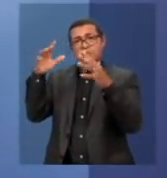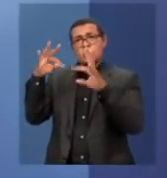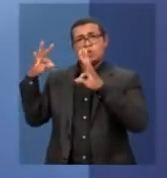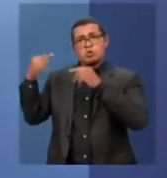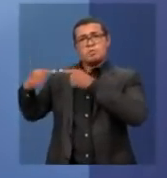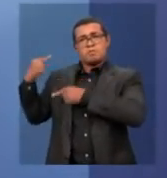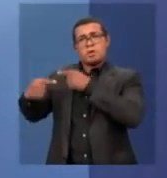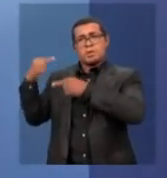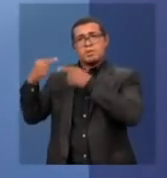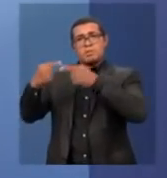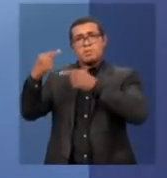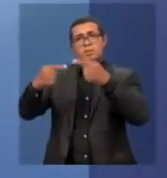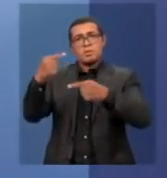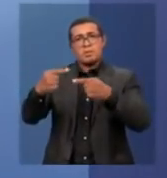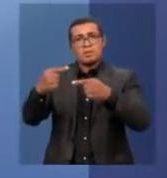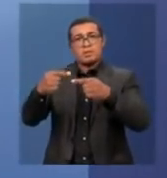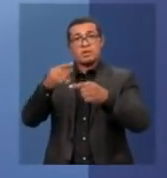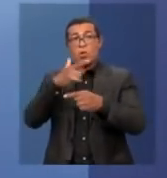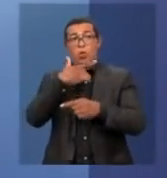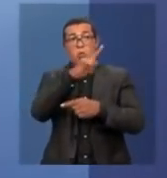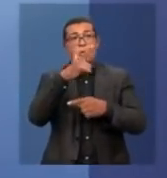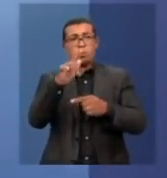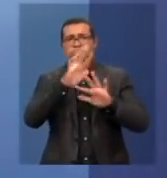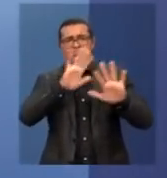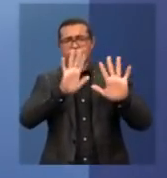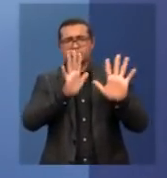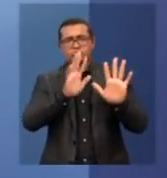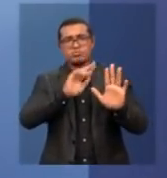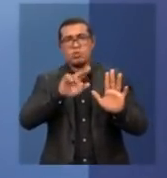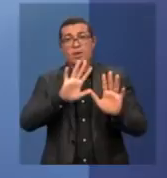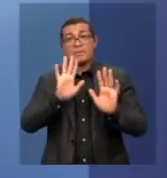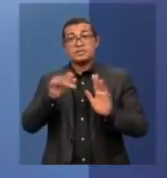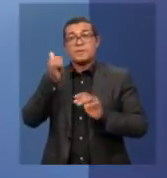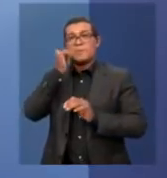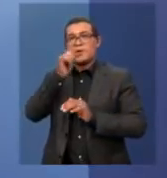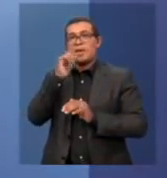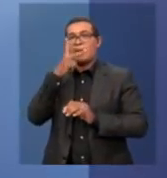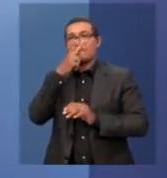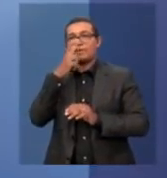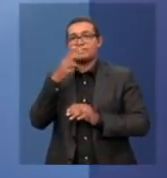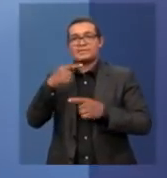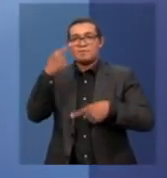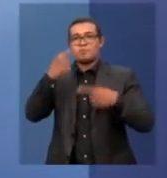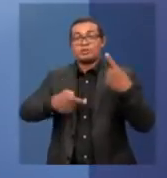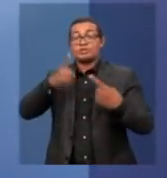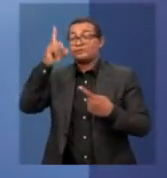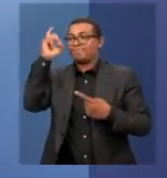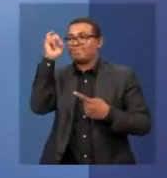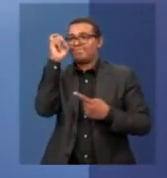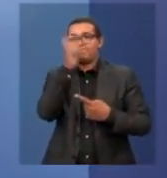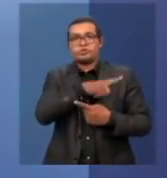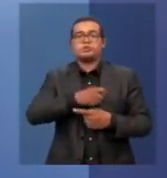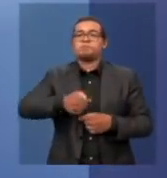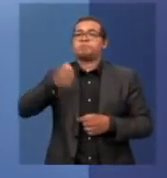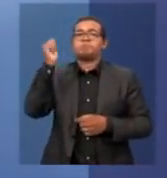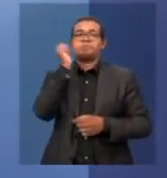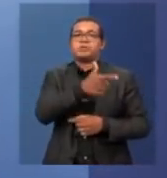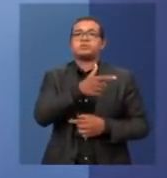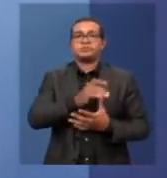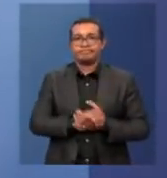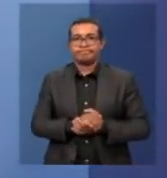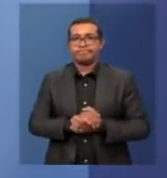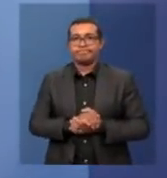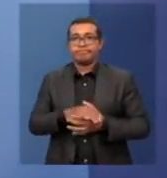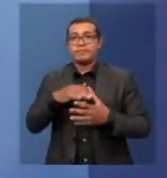tivemos não nada contra nenhum deles mas a mulher é mais difícil a política muito mais difícil é o